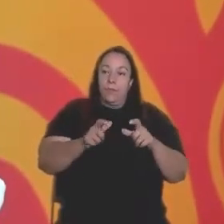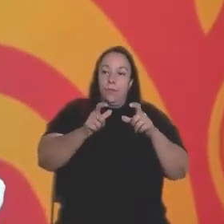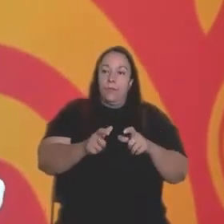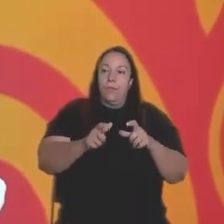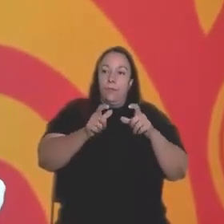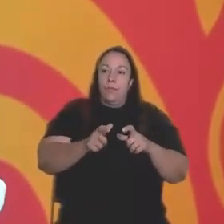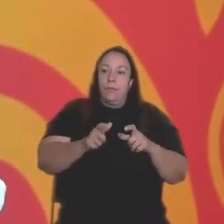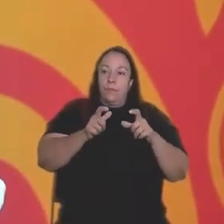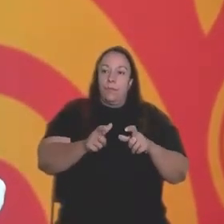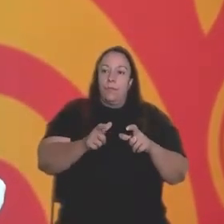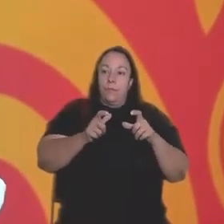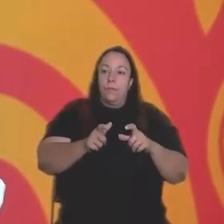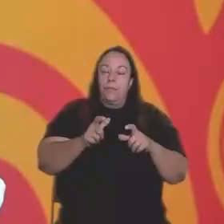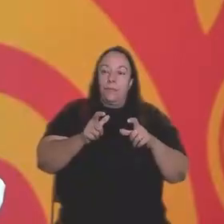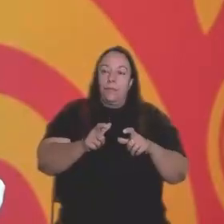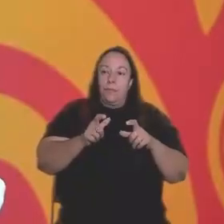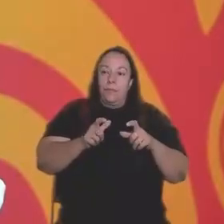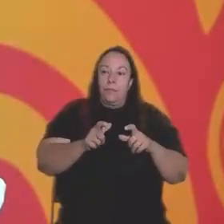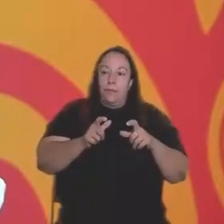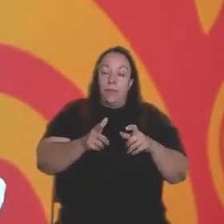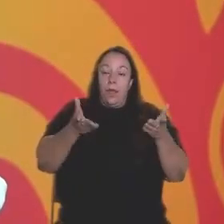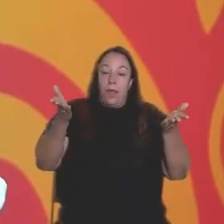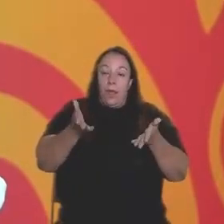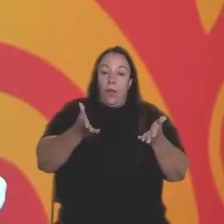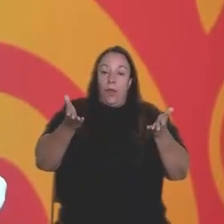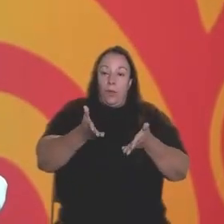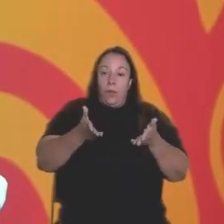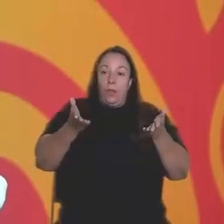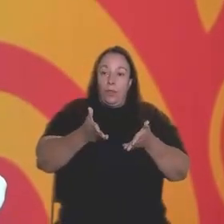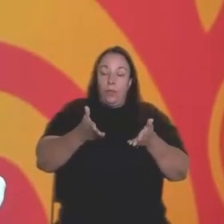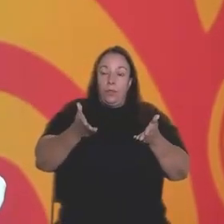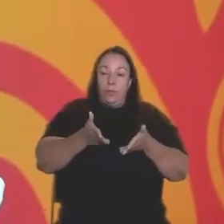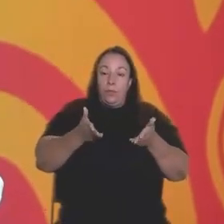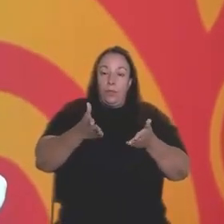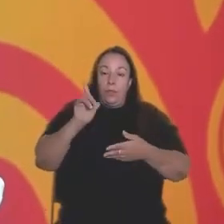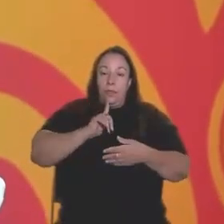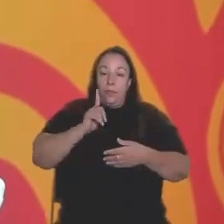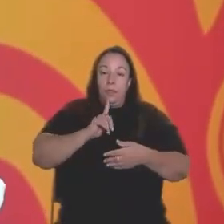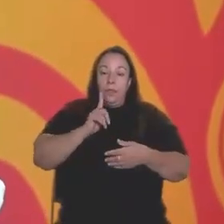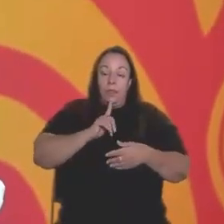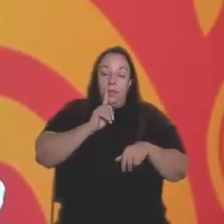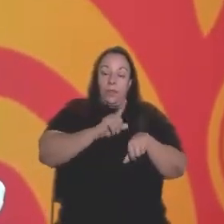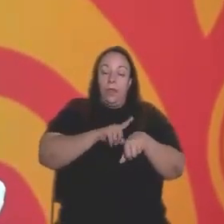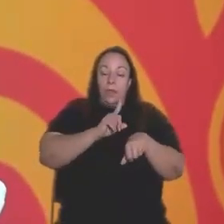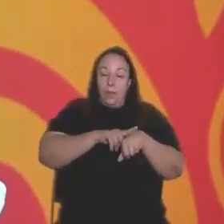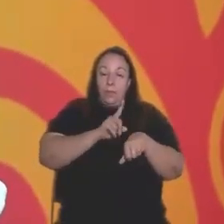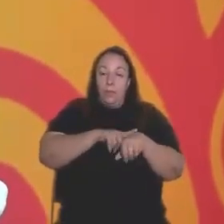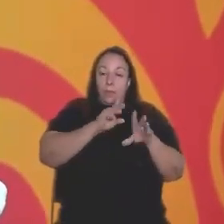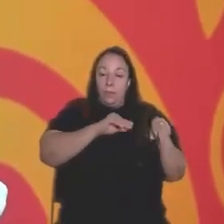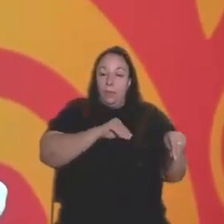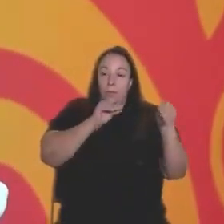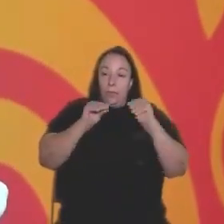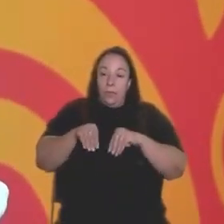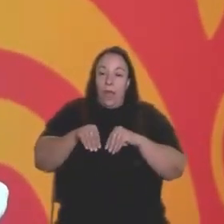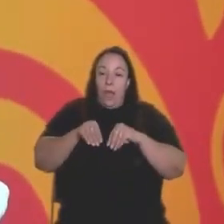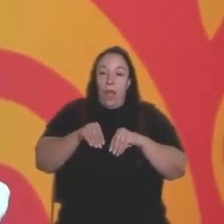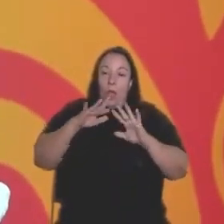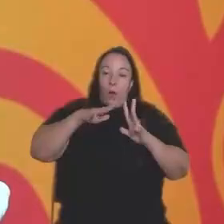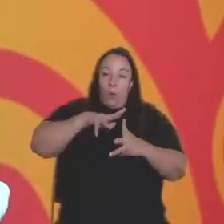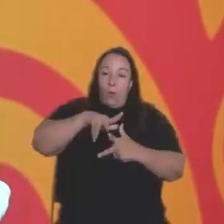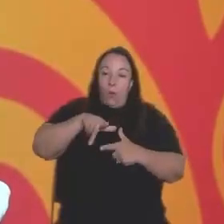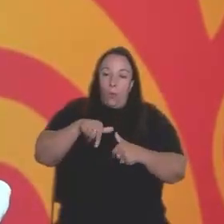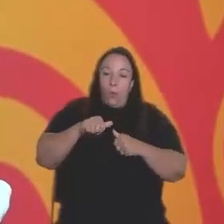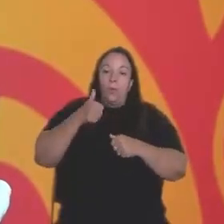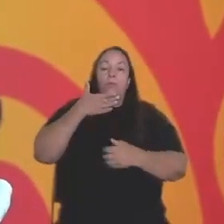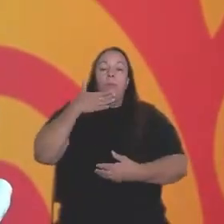habitar. E eu acho que hoje a gente ainda tem tempo de reverter, de deixar um mundo